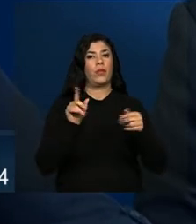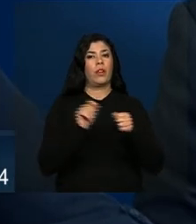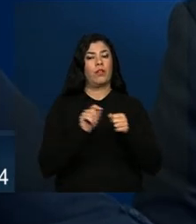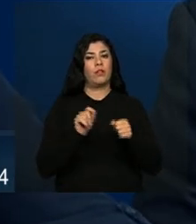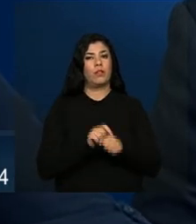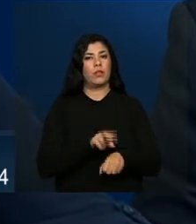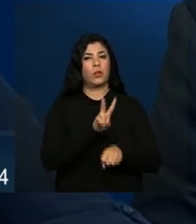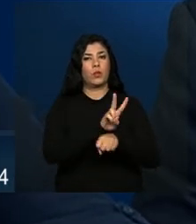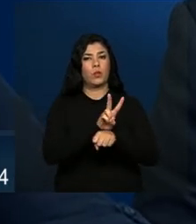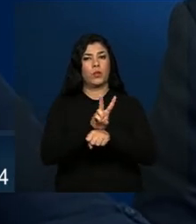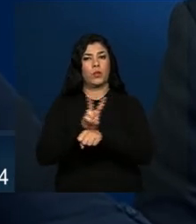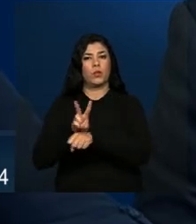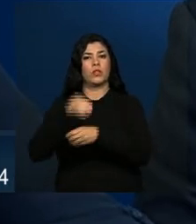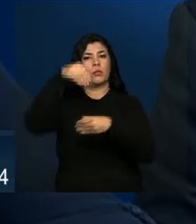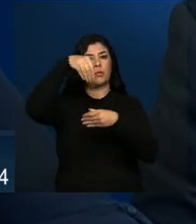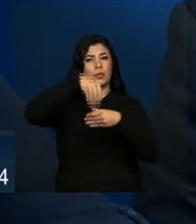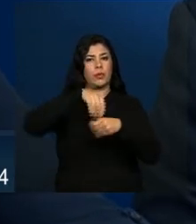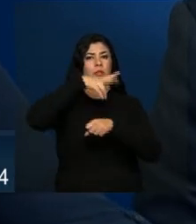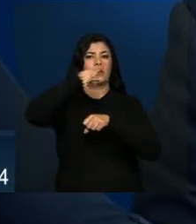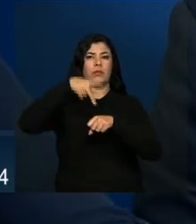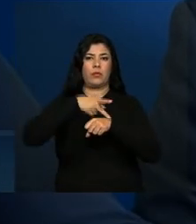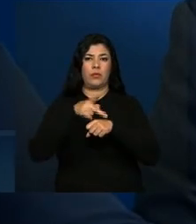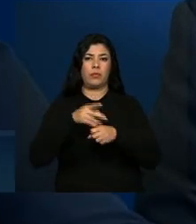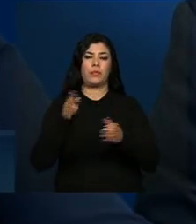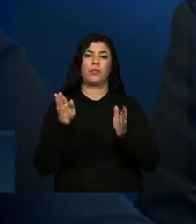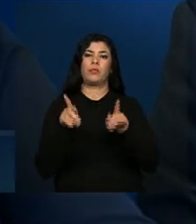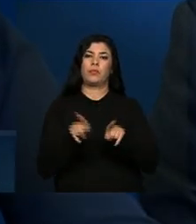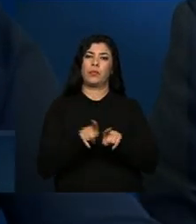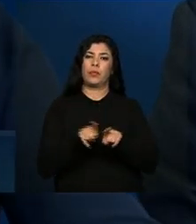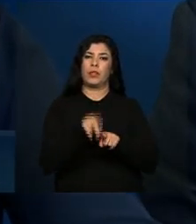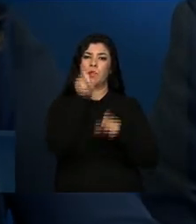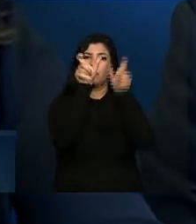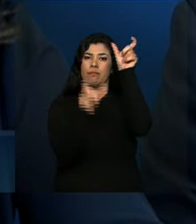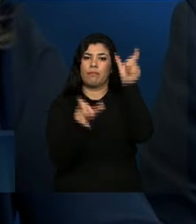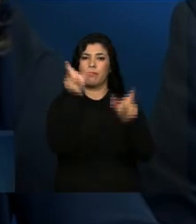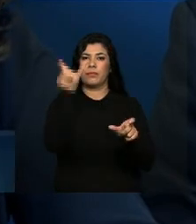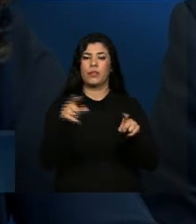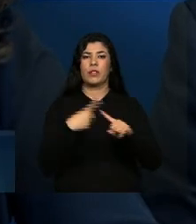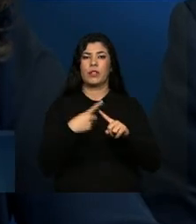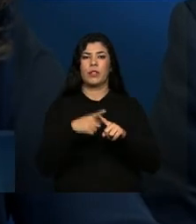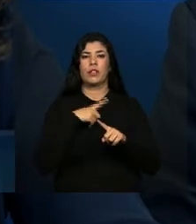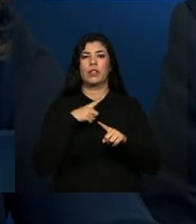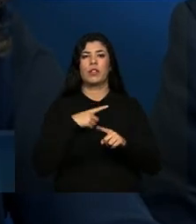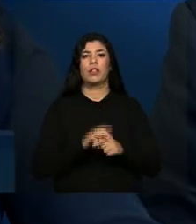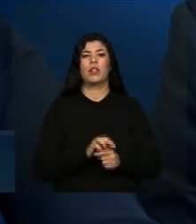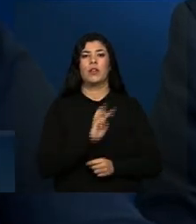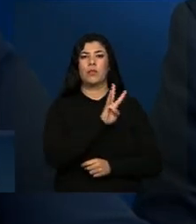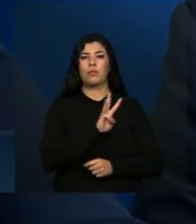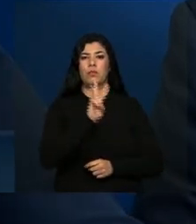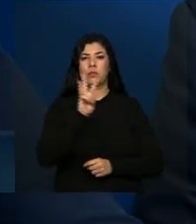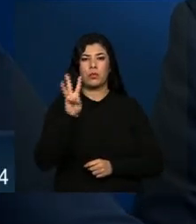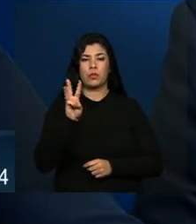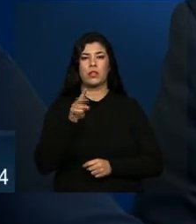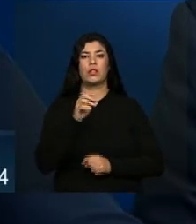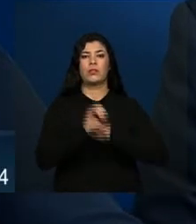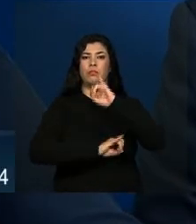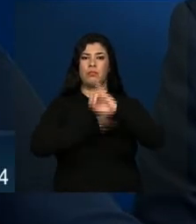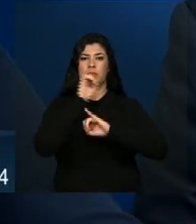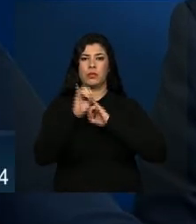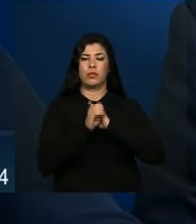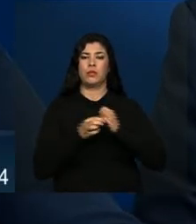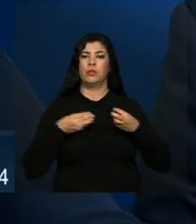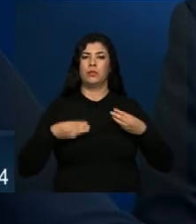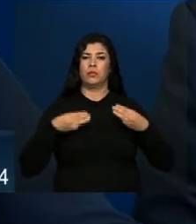também a mídia nacional e os consumidores porque nós temos uma página na web a prova